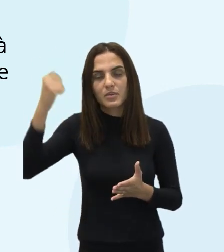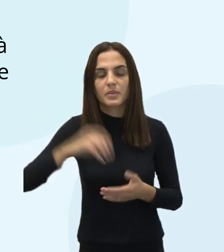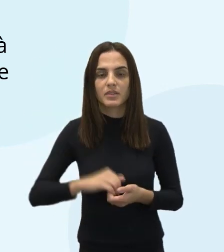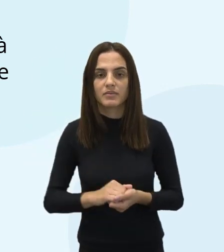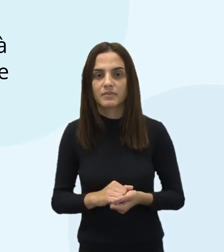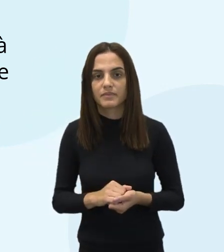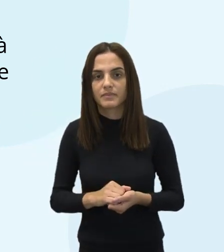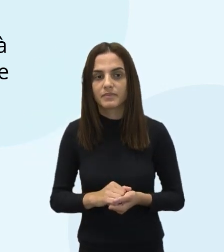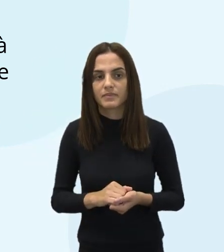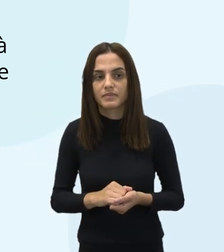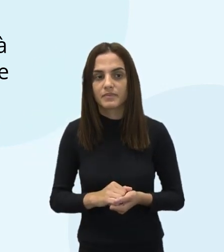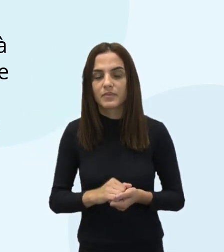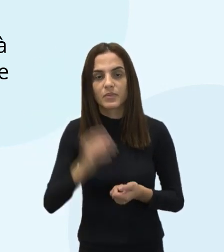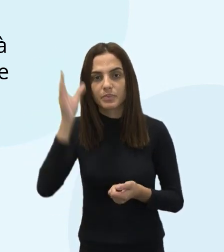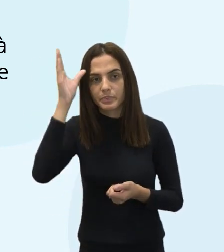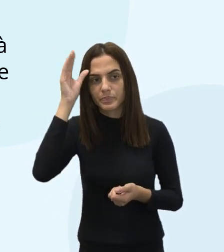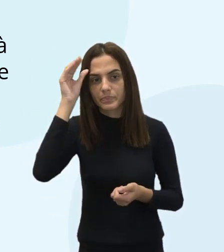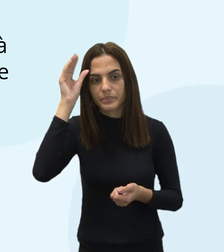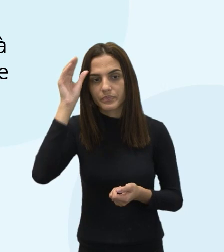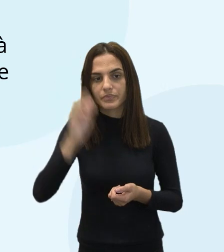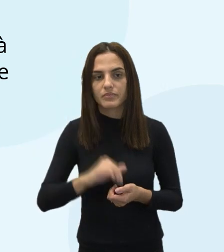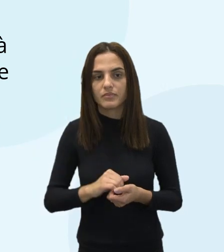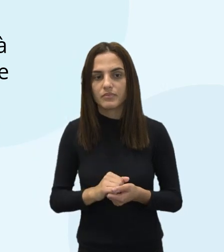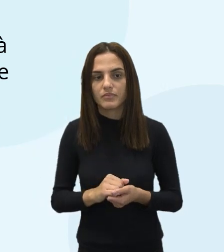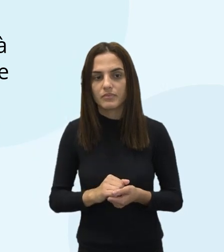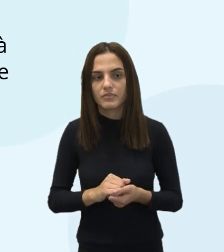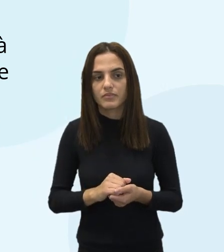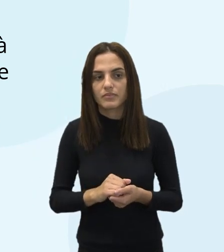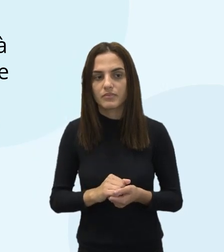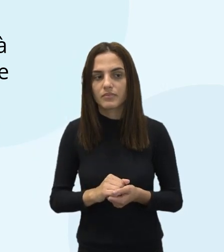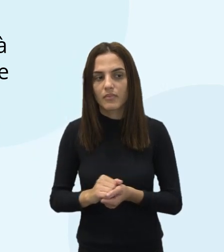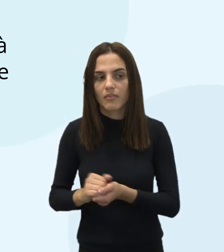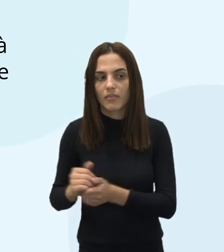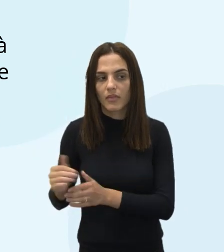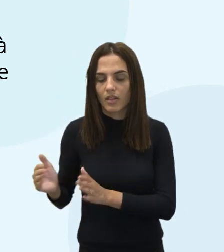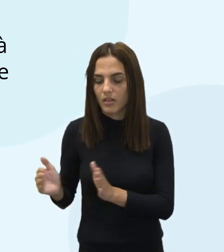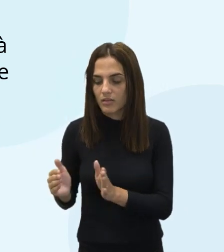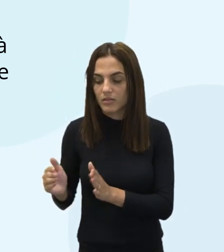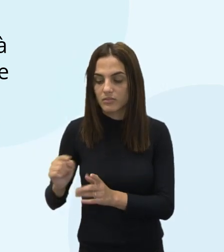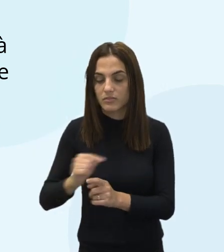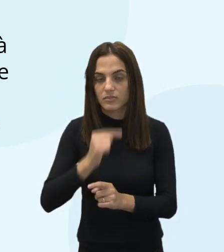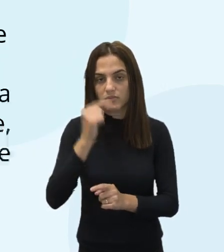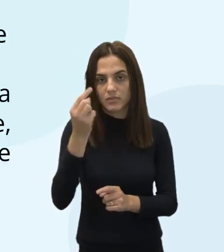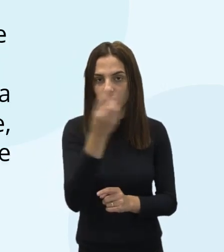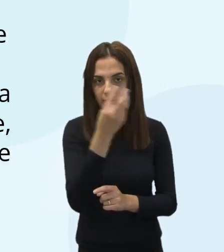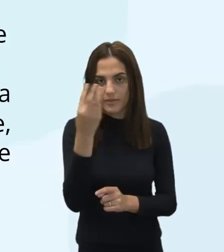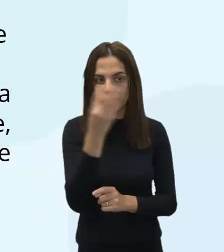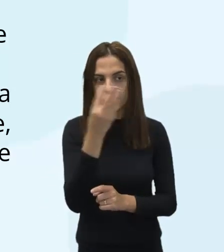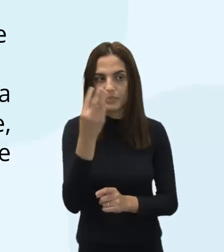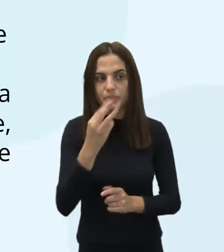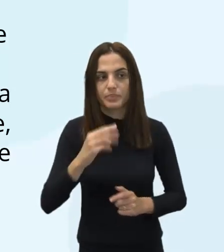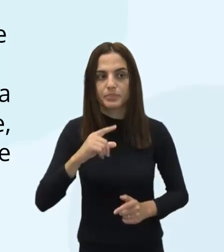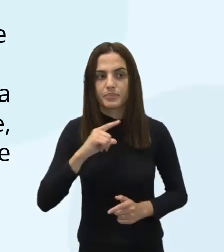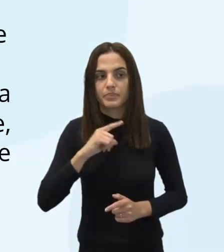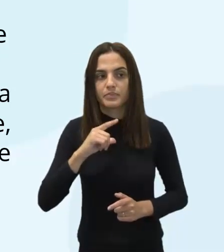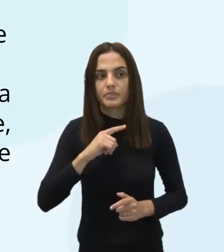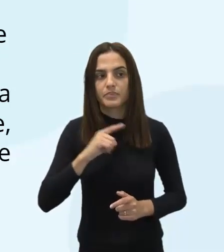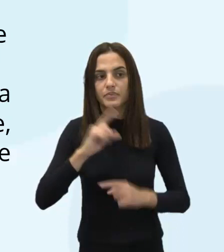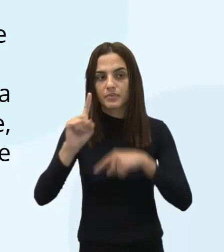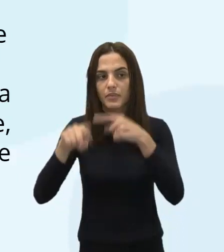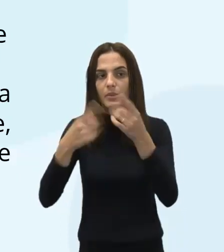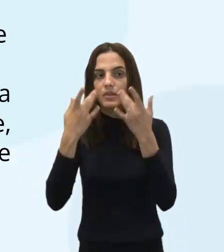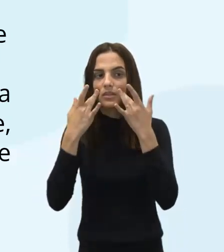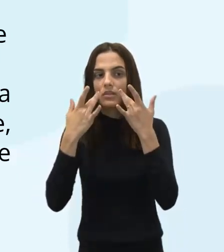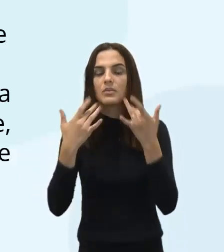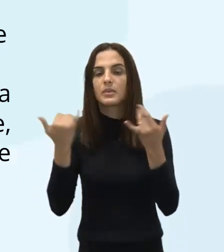no sentido do conhecimento. E ainda, né, na etapa posterior, a terceira etapa, então após a apresentação